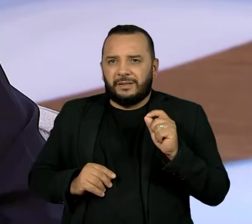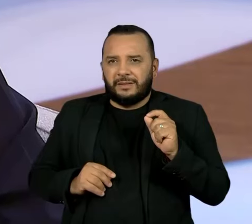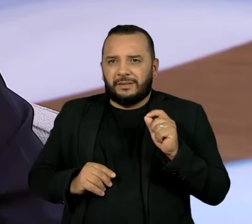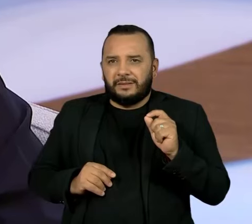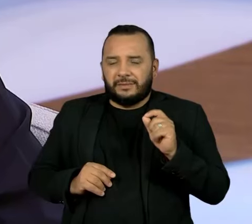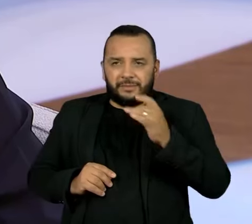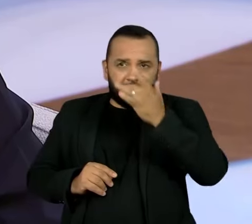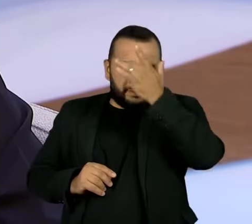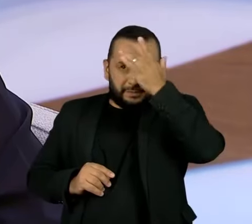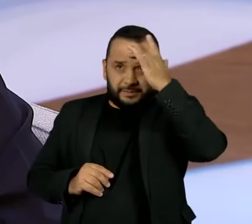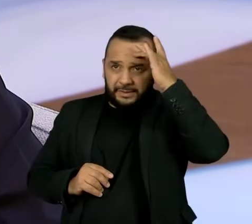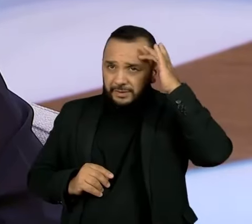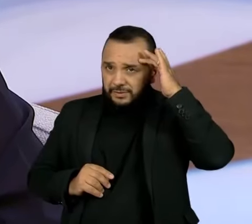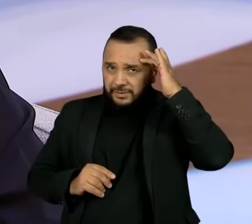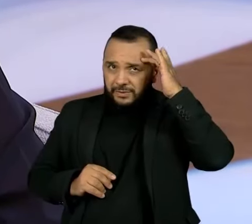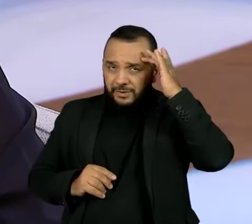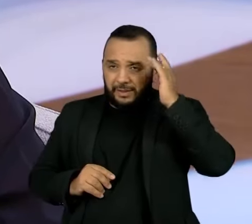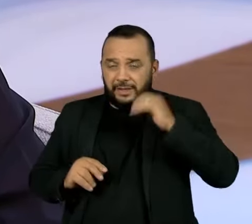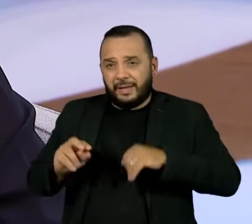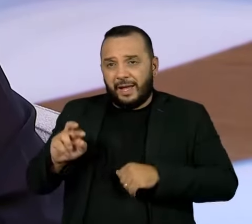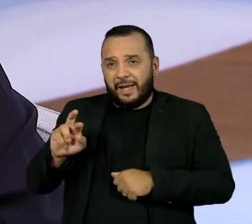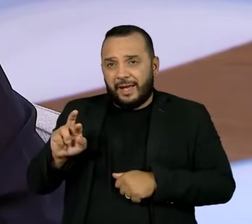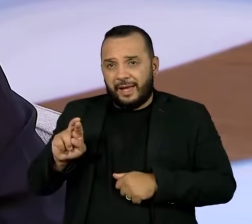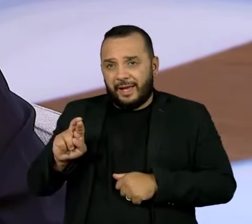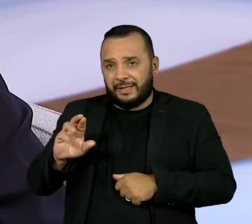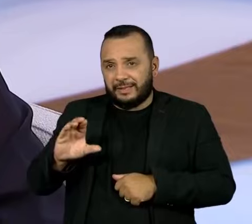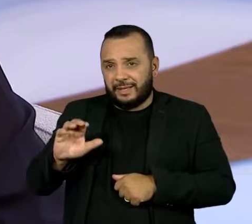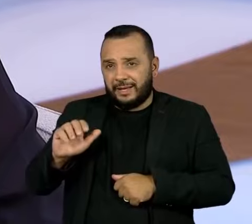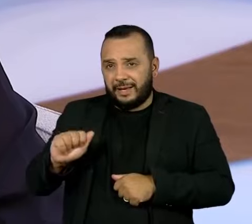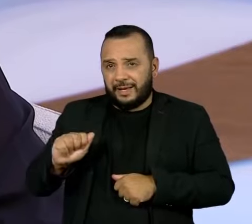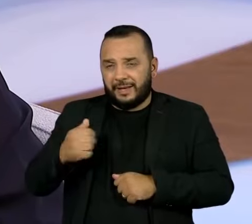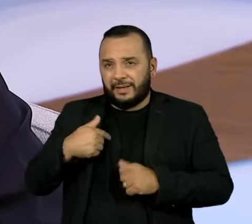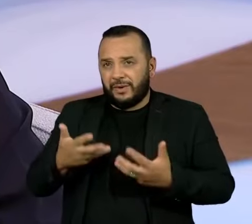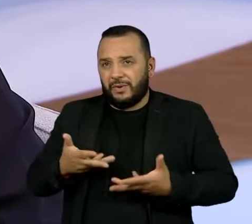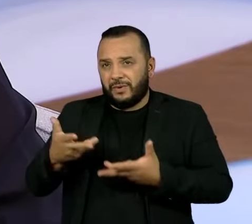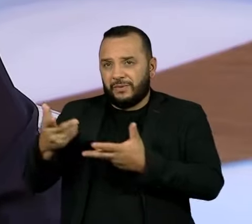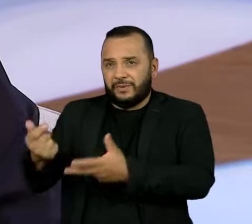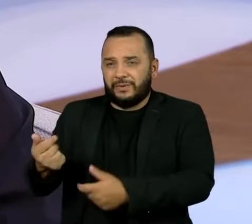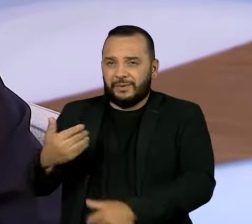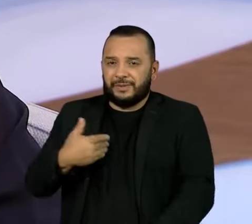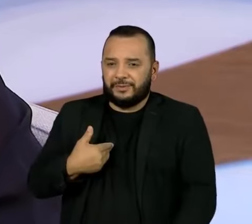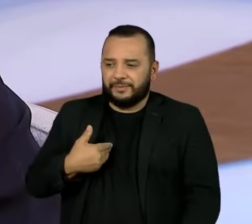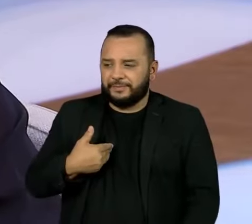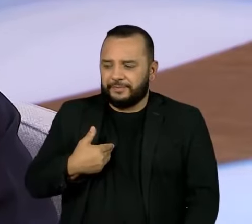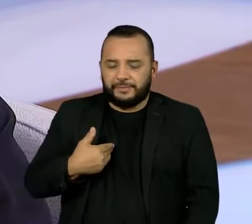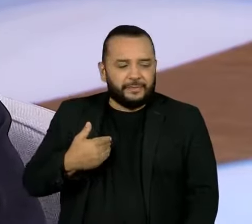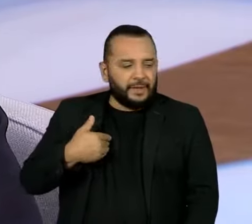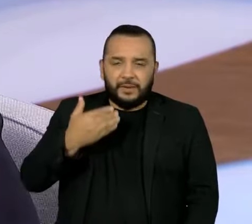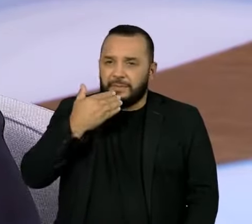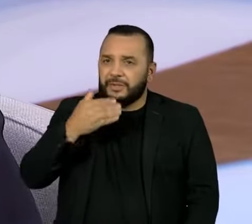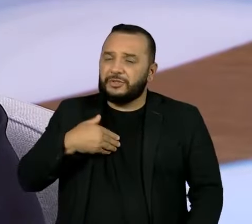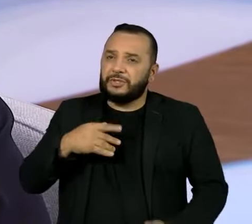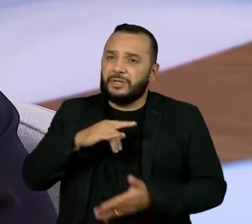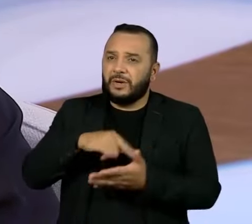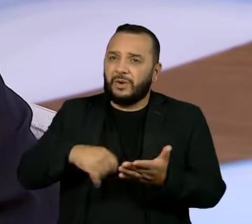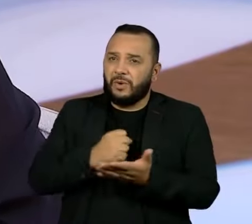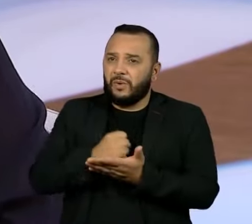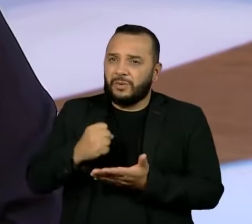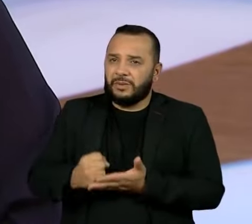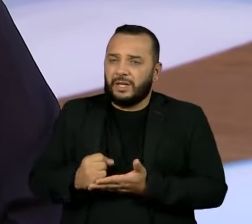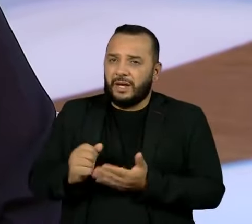uma pessoa da RCA me convidou. Aí eu pedi rescisão de contrato